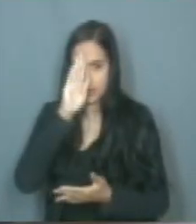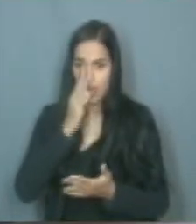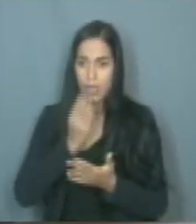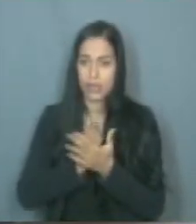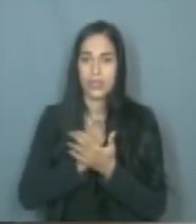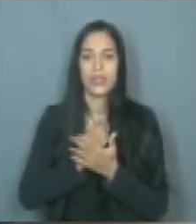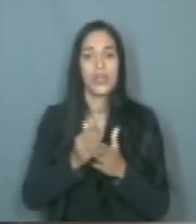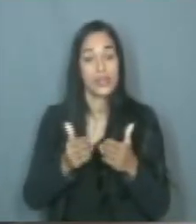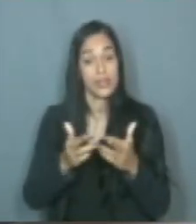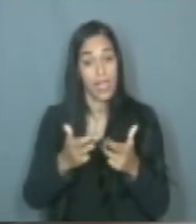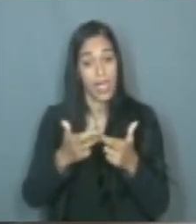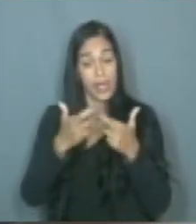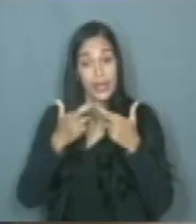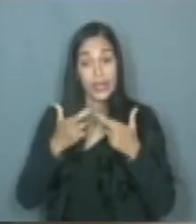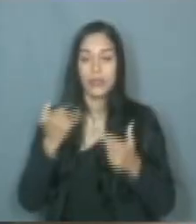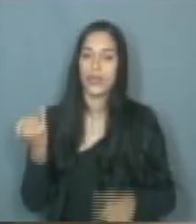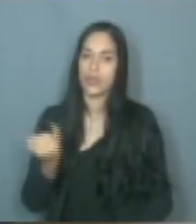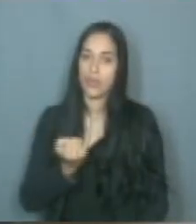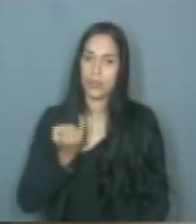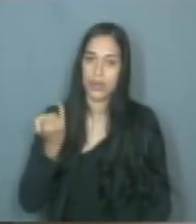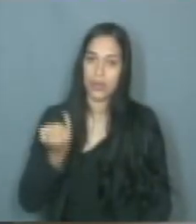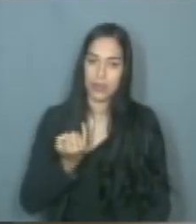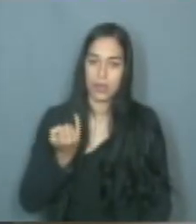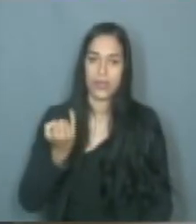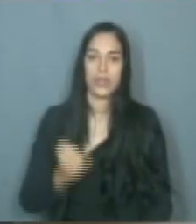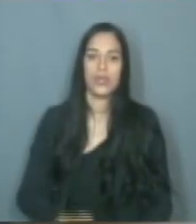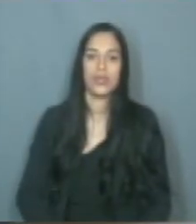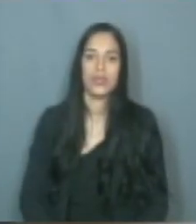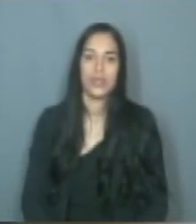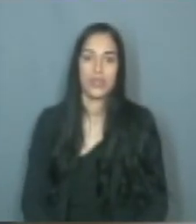esse requerimento é de máxima importância.